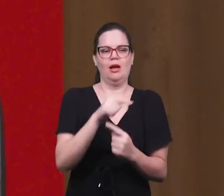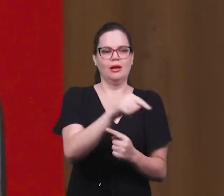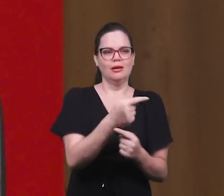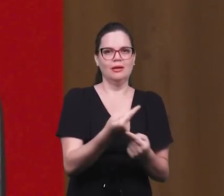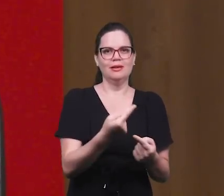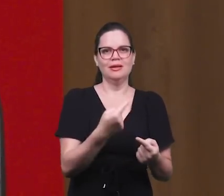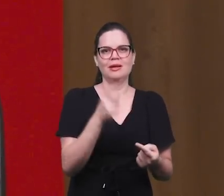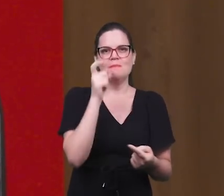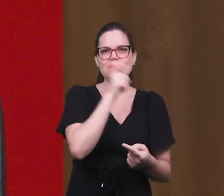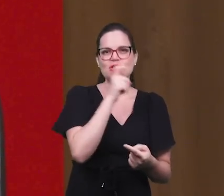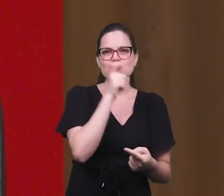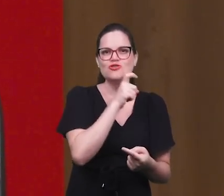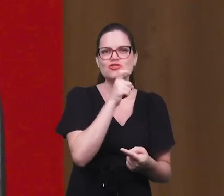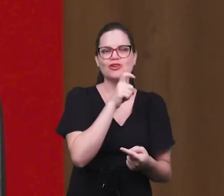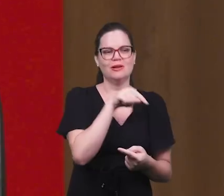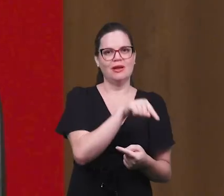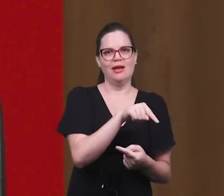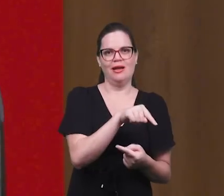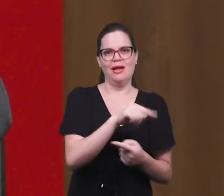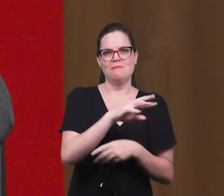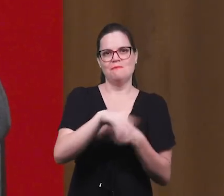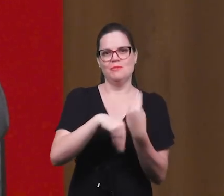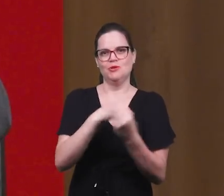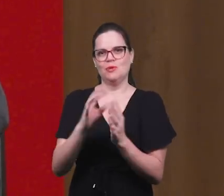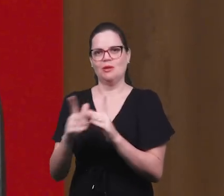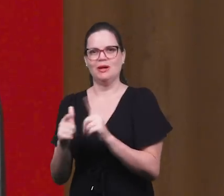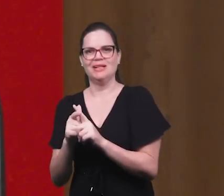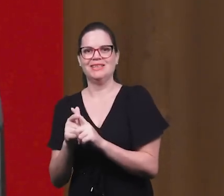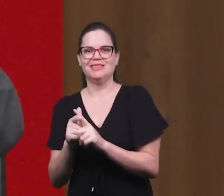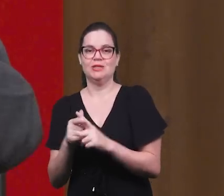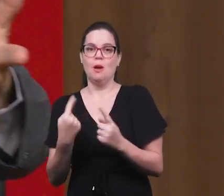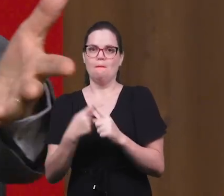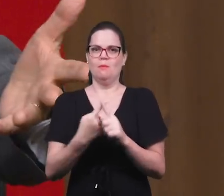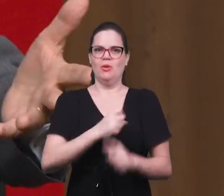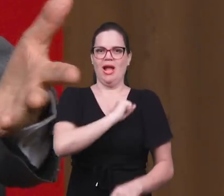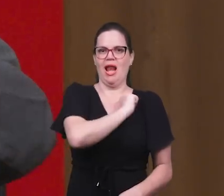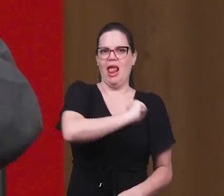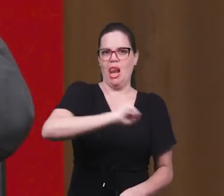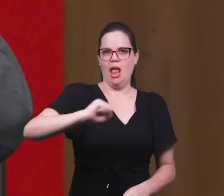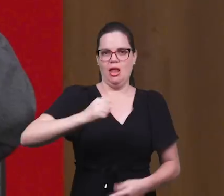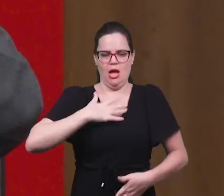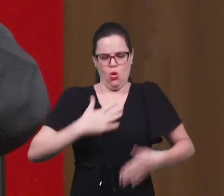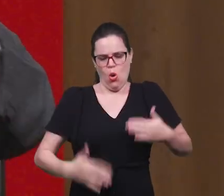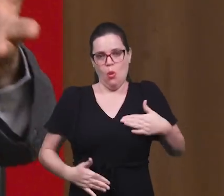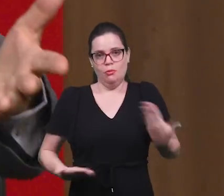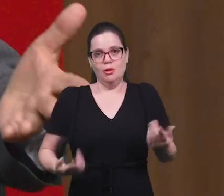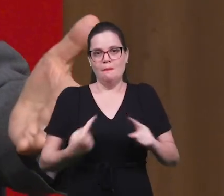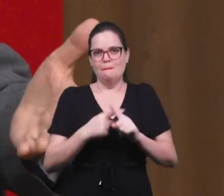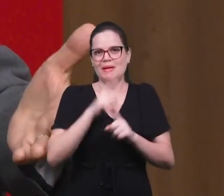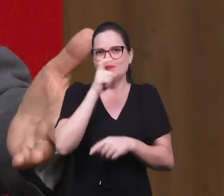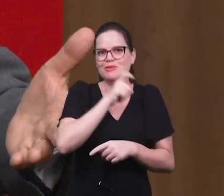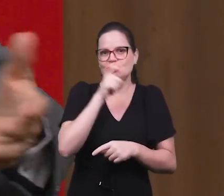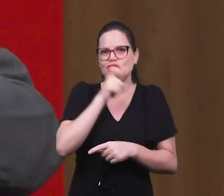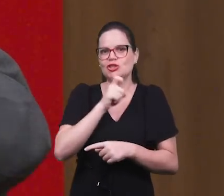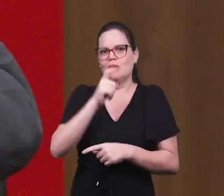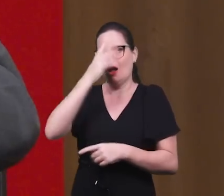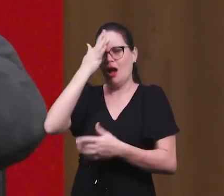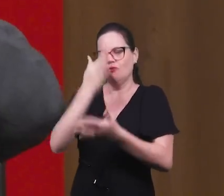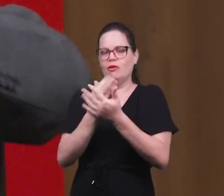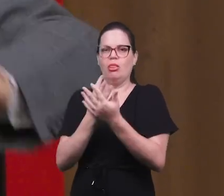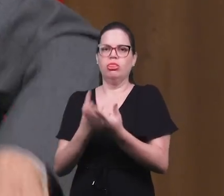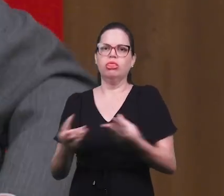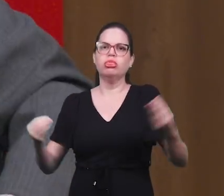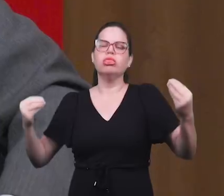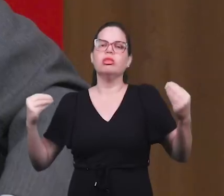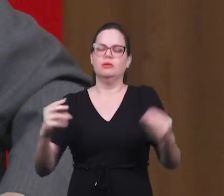Isso mata mais do que a espada, porque a espada mata o corpo, a heresia mata a fé, a heresia mata a alma, não é? Um